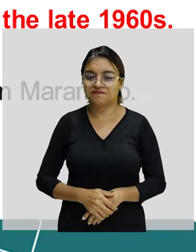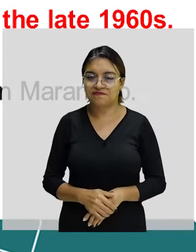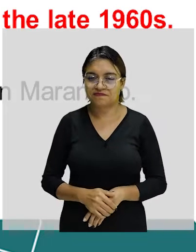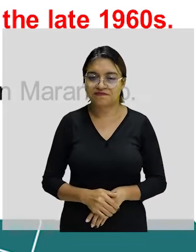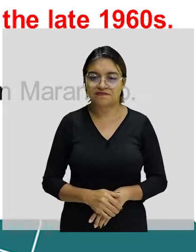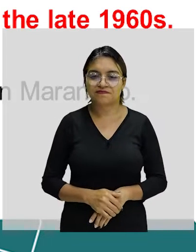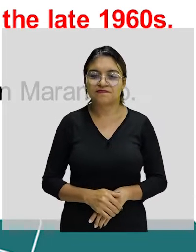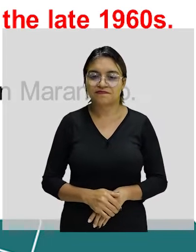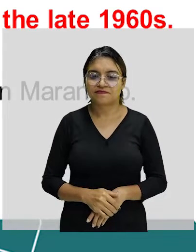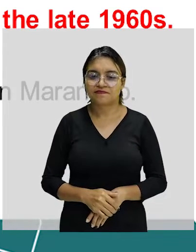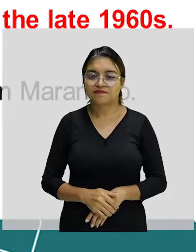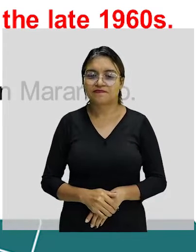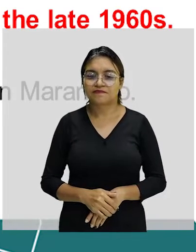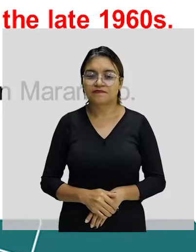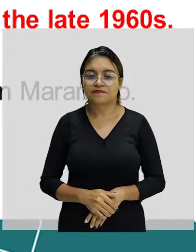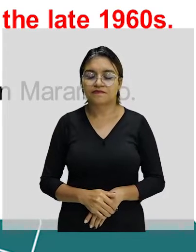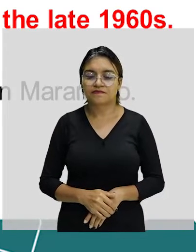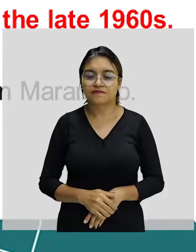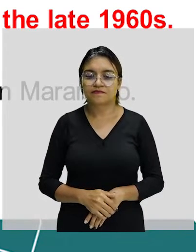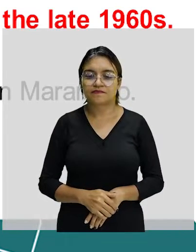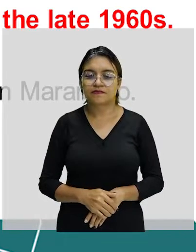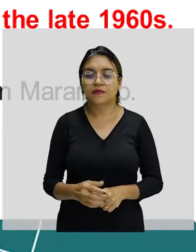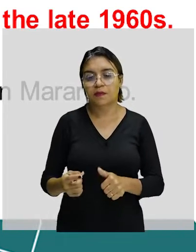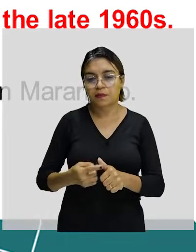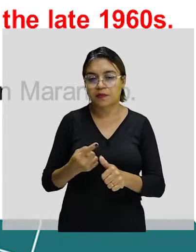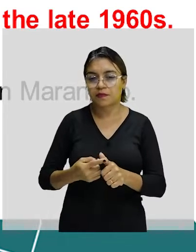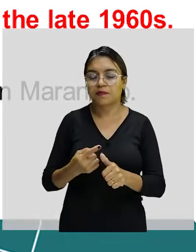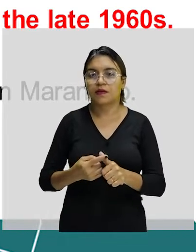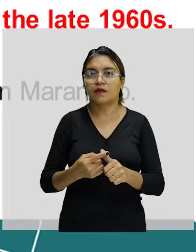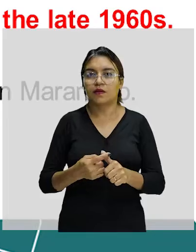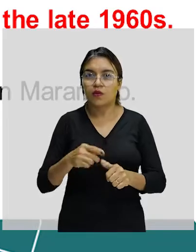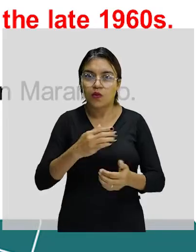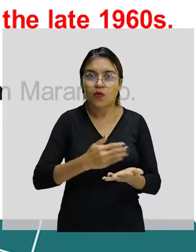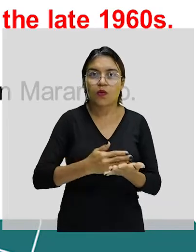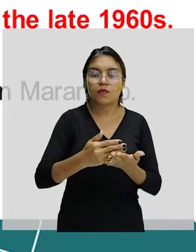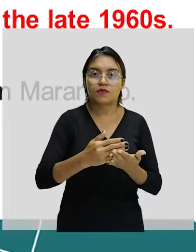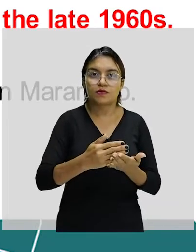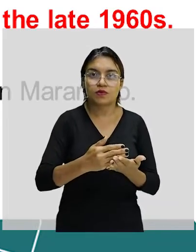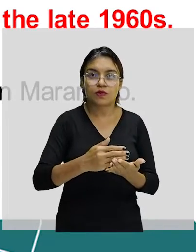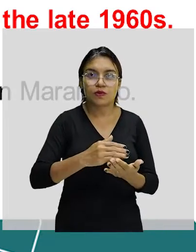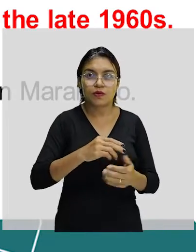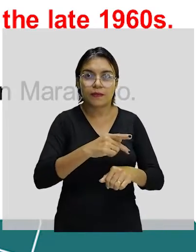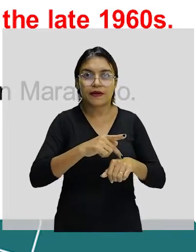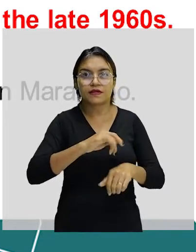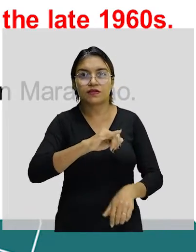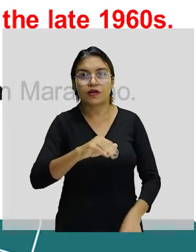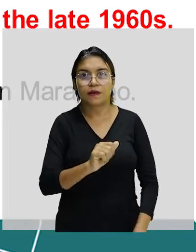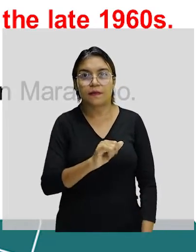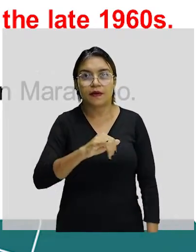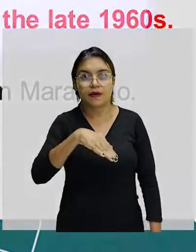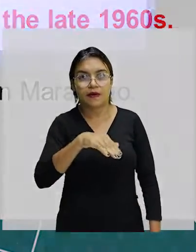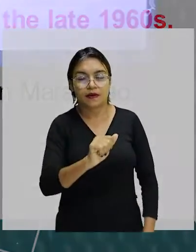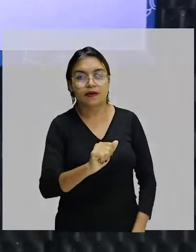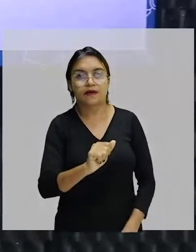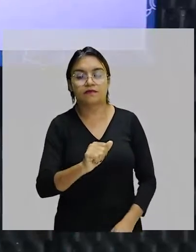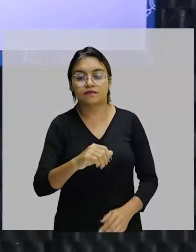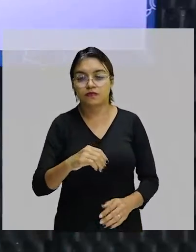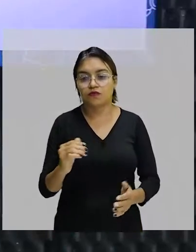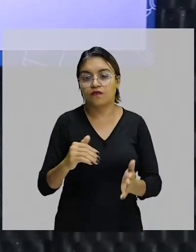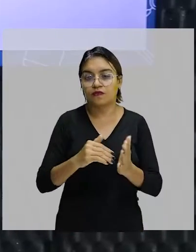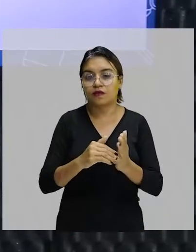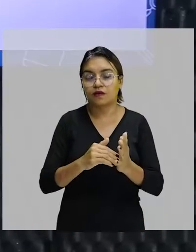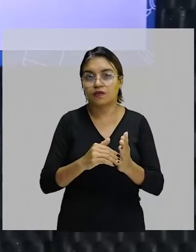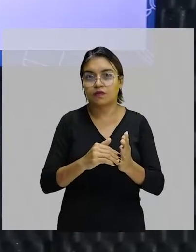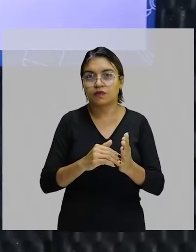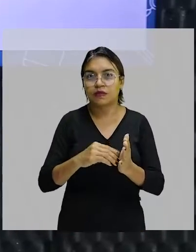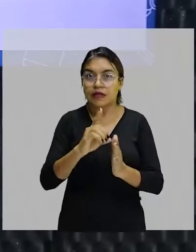in Jamaica in late 1960, que primeiramente foi desenvolvido na Jamaica no final da década de 60, aquela introdução